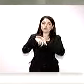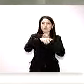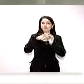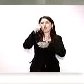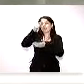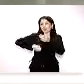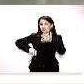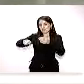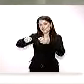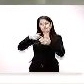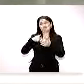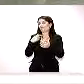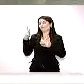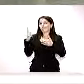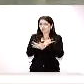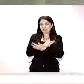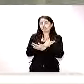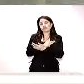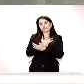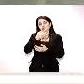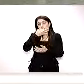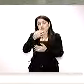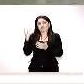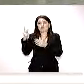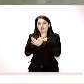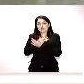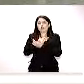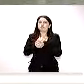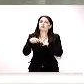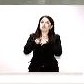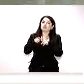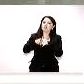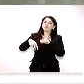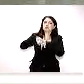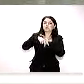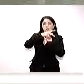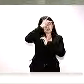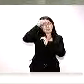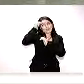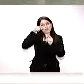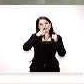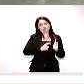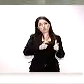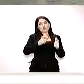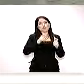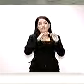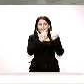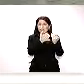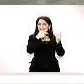da contratação e com a fixação com o oficio à prefeitura e a Câmara local